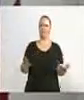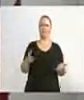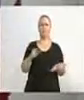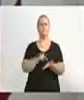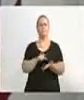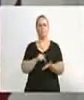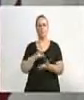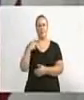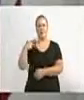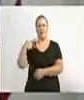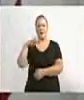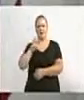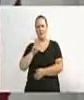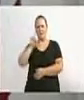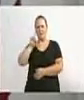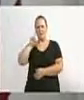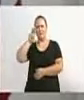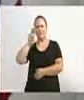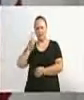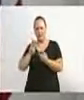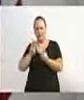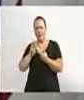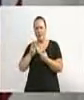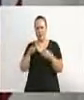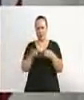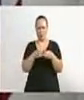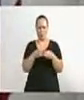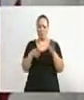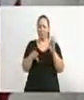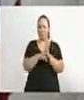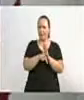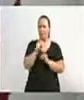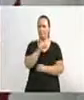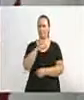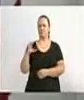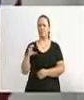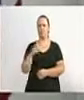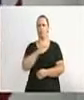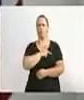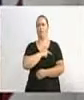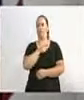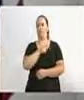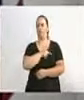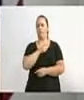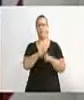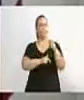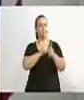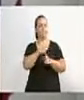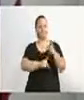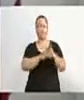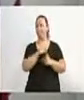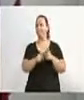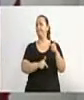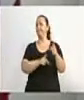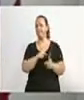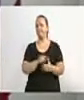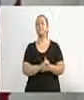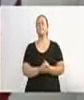feio. O PMDB, a bancada catarinense, está vazando do governo da